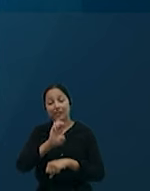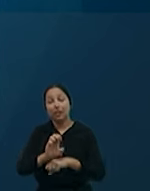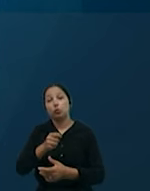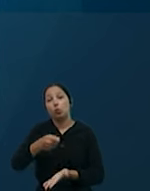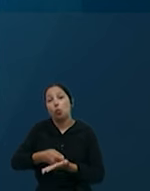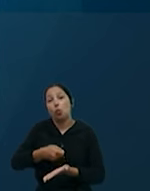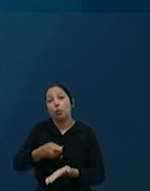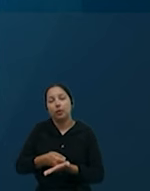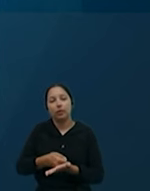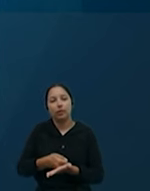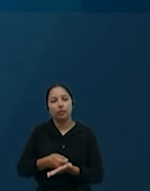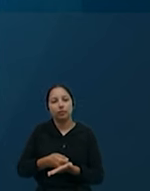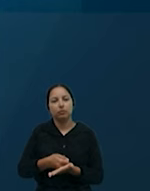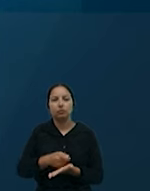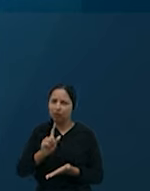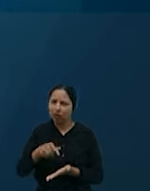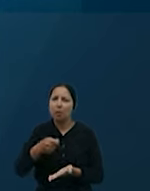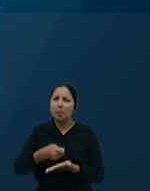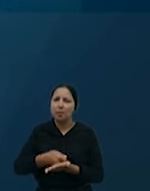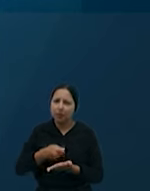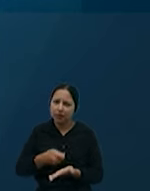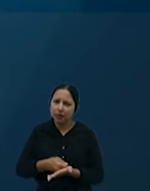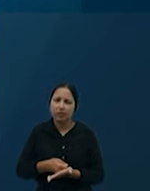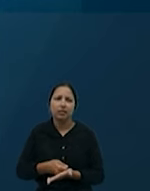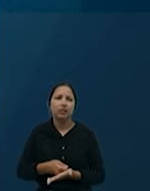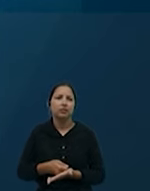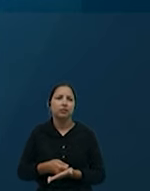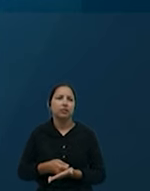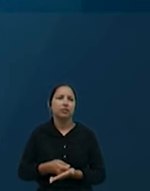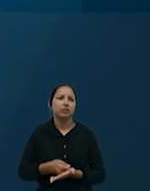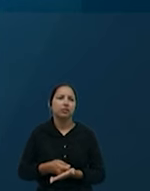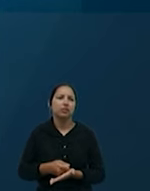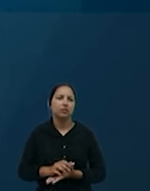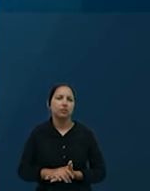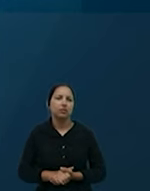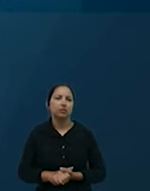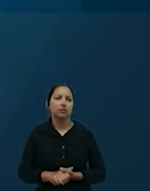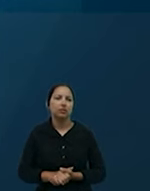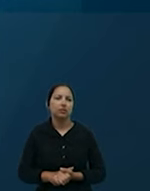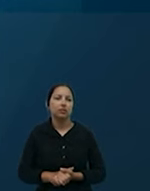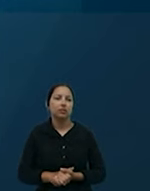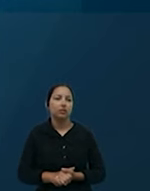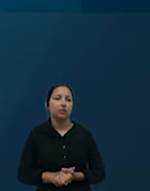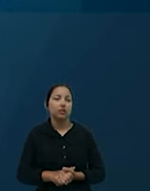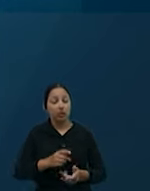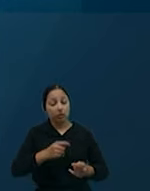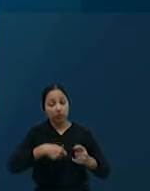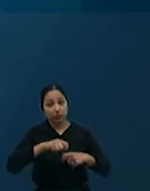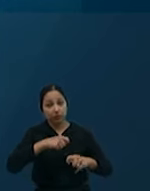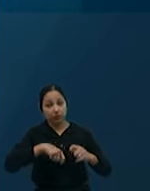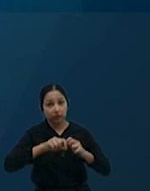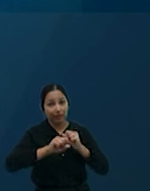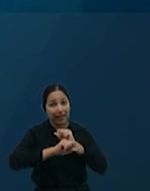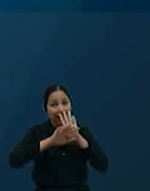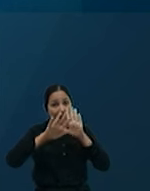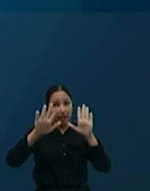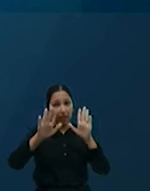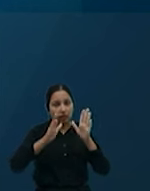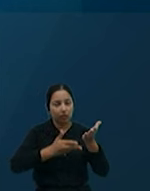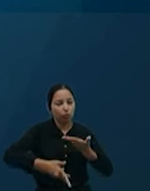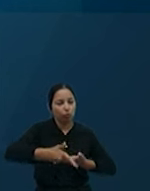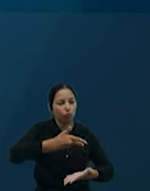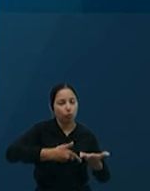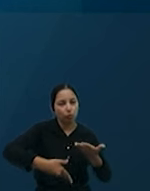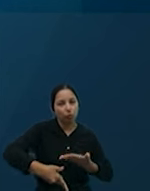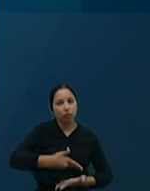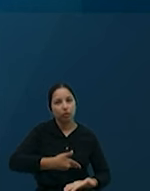É obrigação do Estado trazer transparência na administração pública, cooperação. O